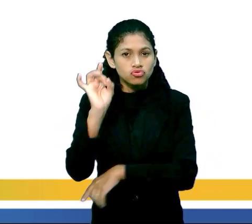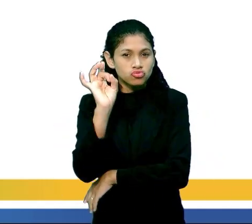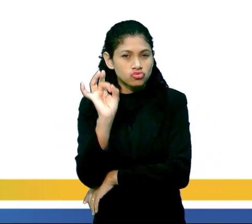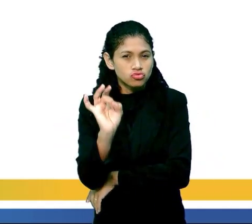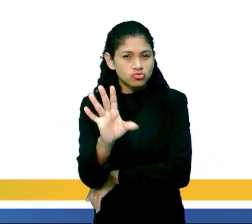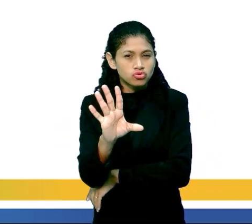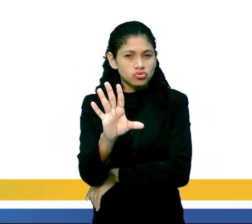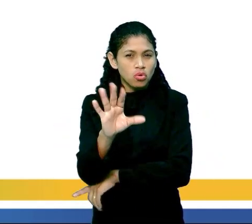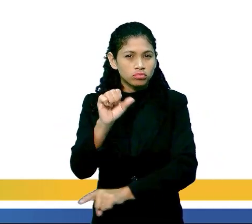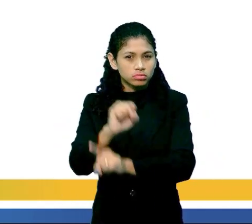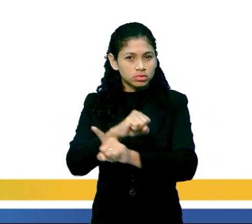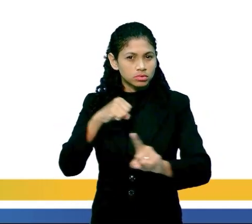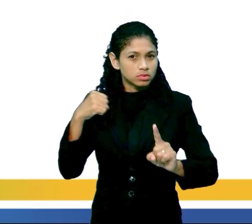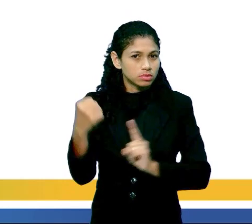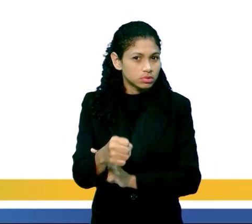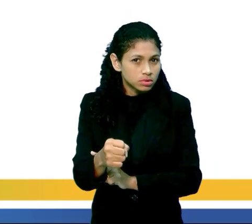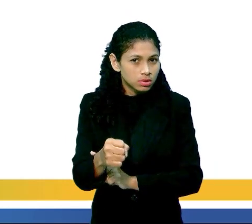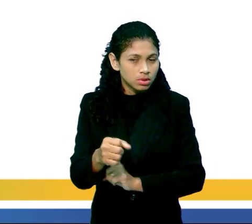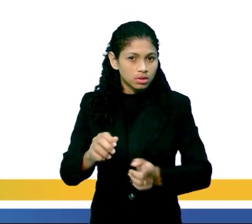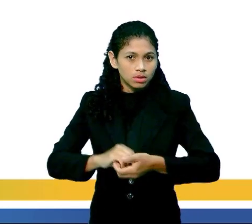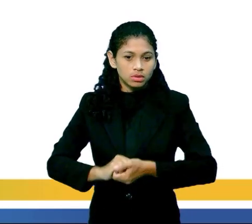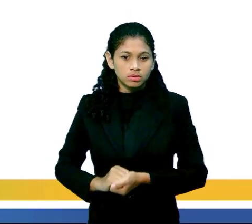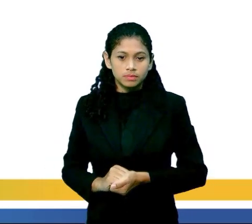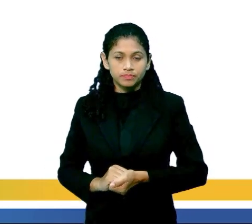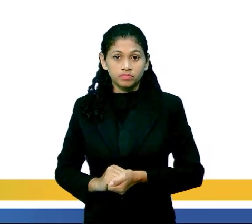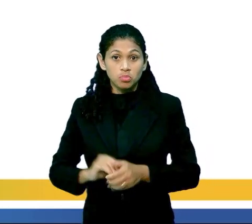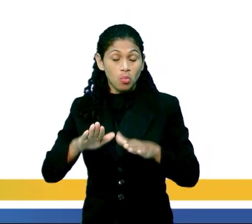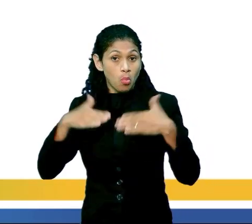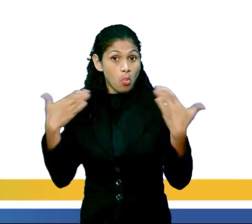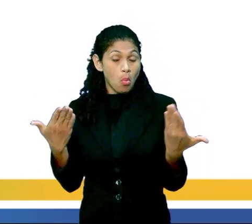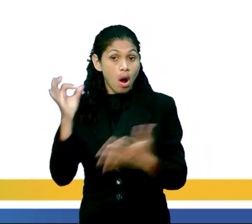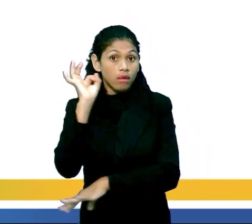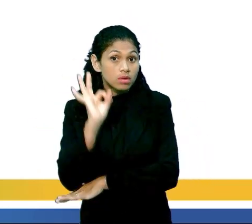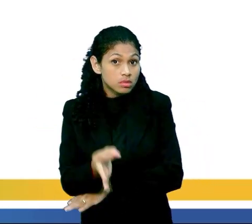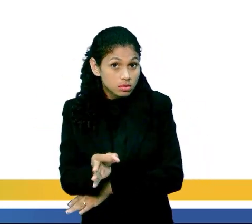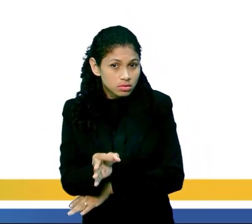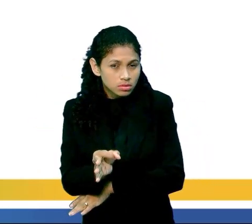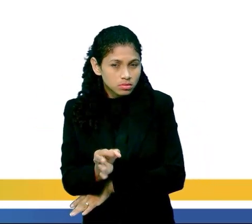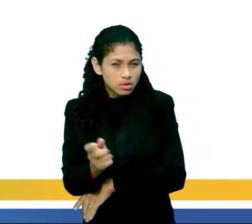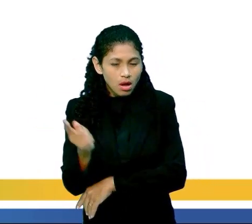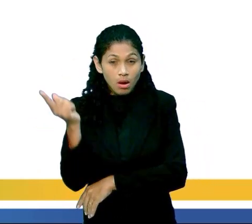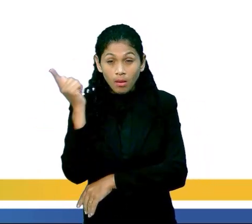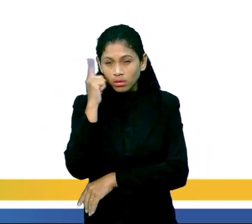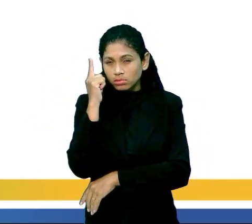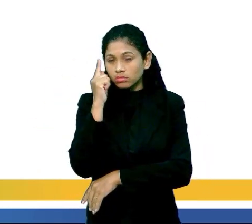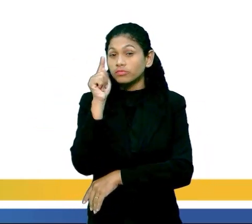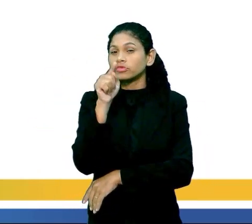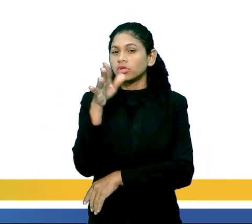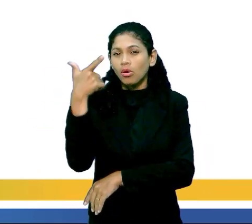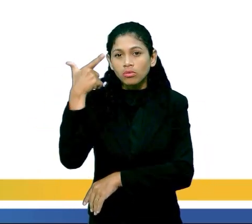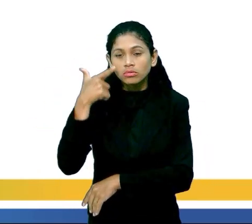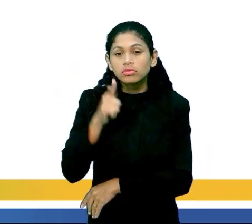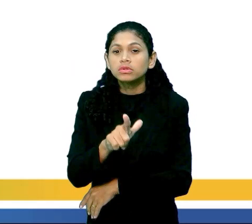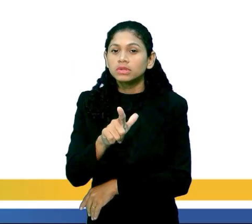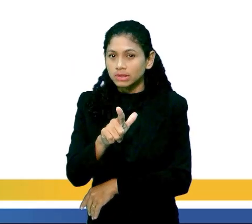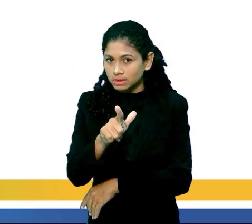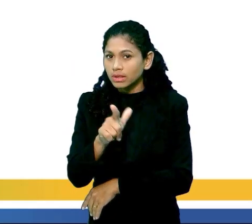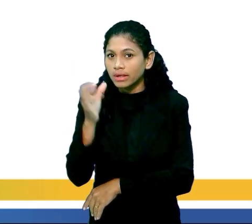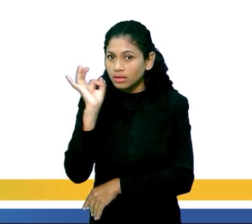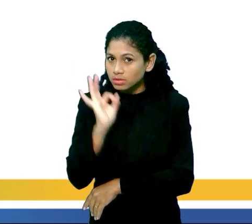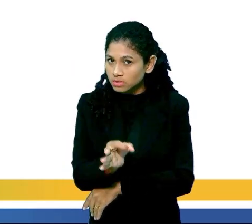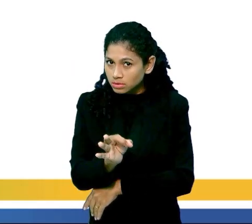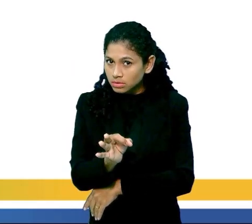civil. Vamos observar qual é a alternativa correta? Será que você em casa conseguiu,